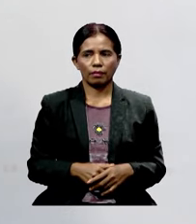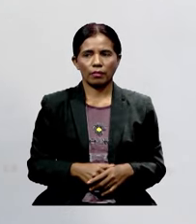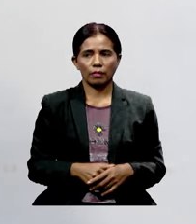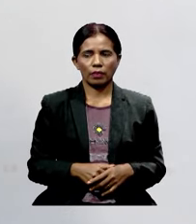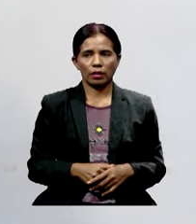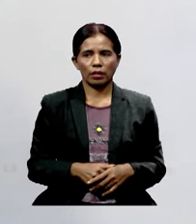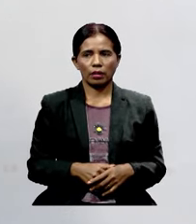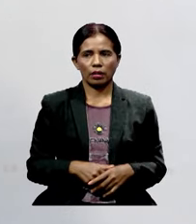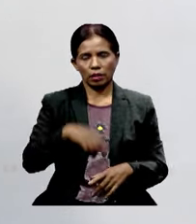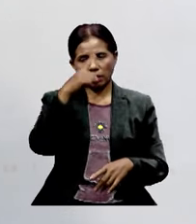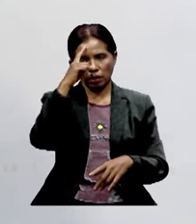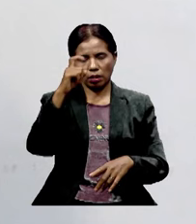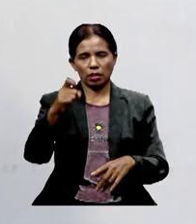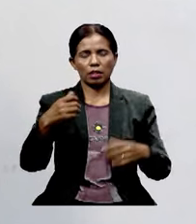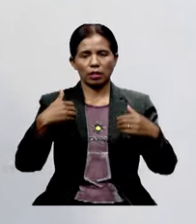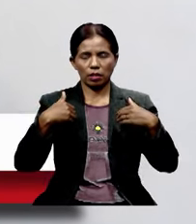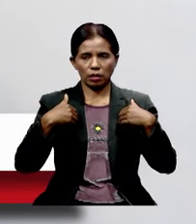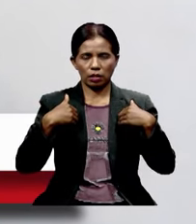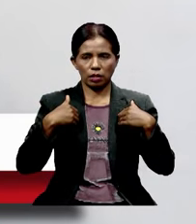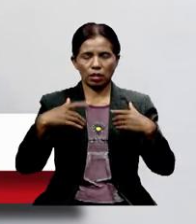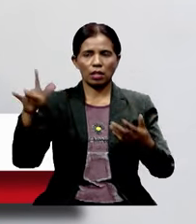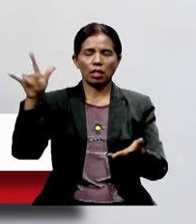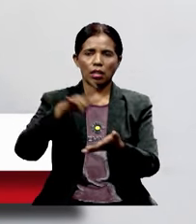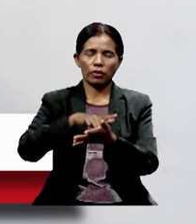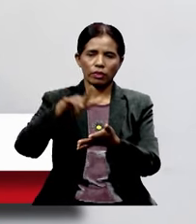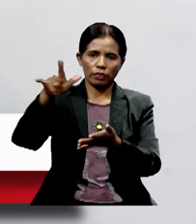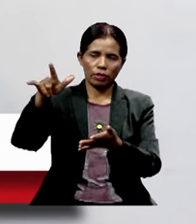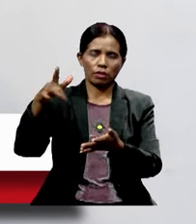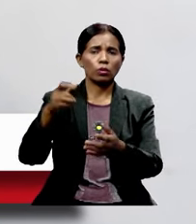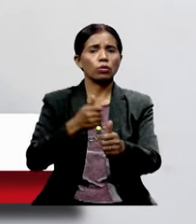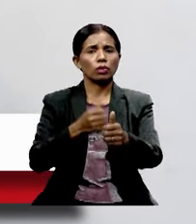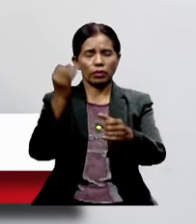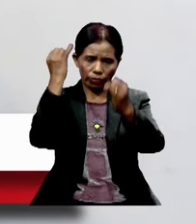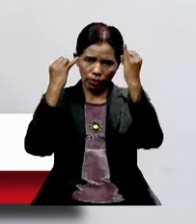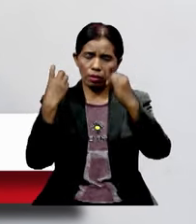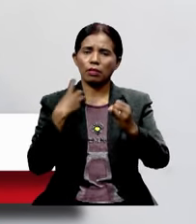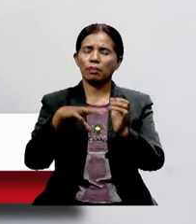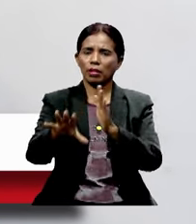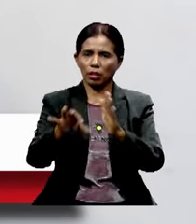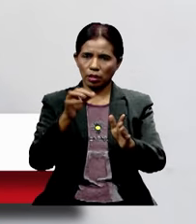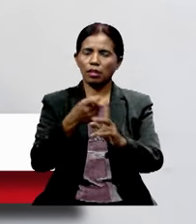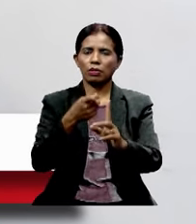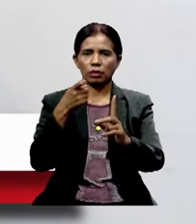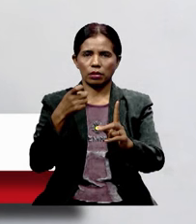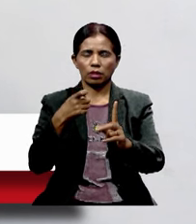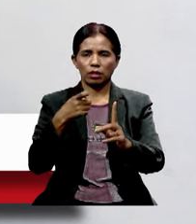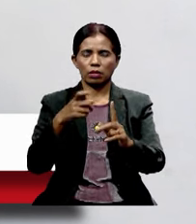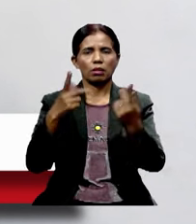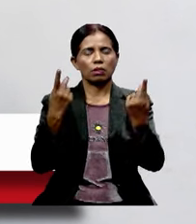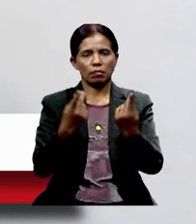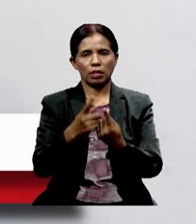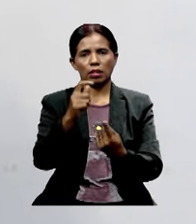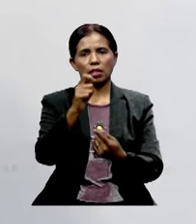questão de capacidade avião ni antir informação nebe amiheta. Usi parte companhia